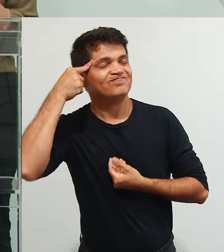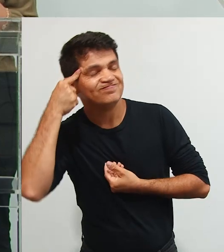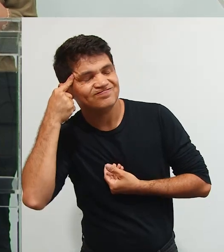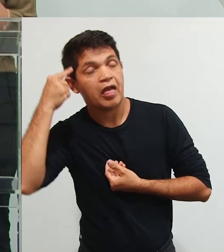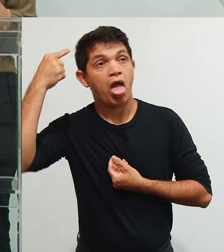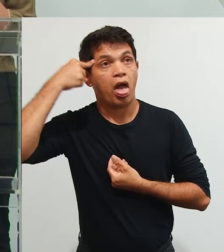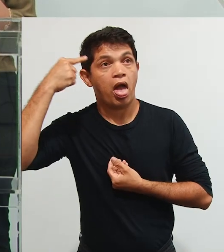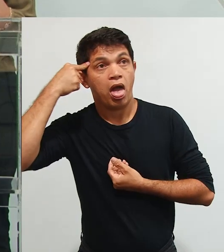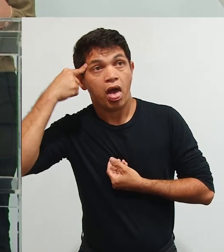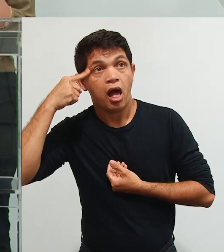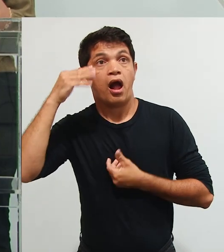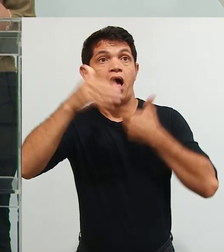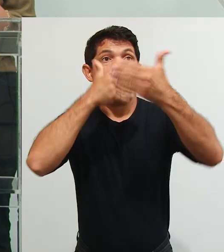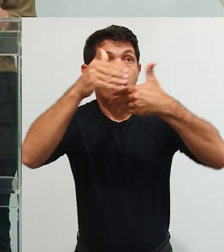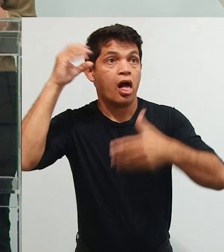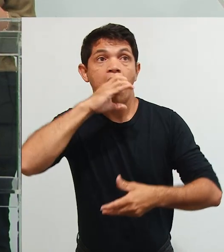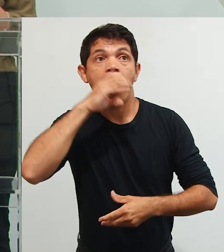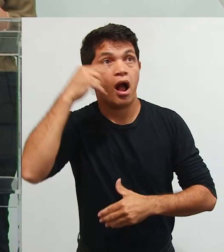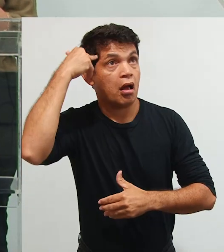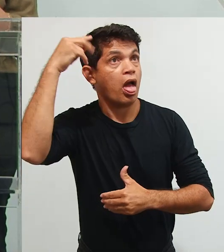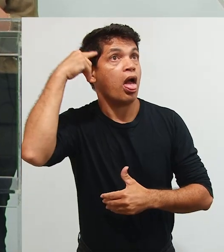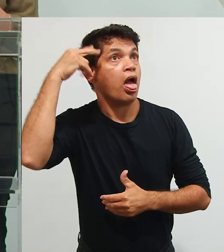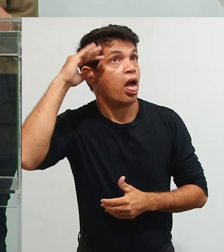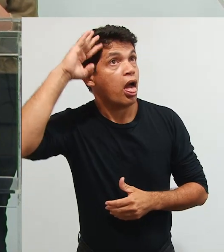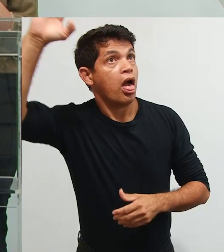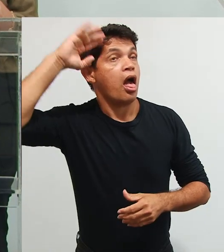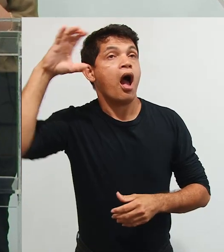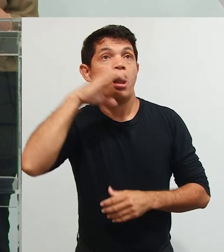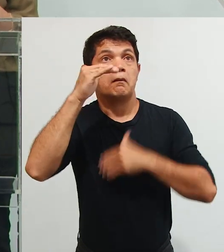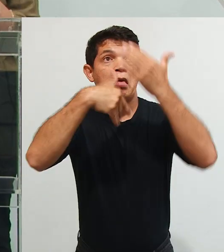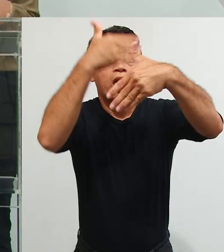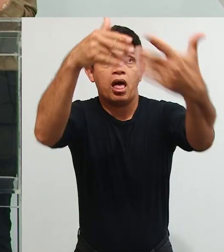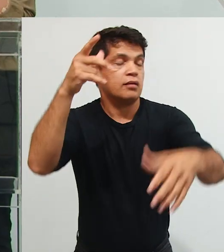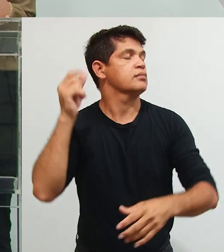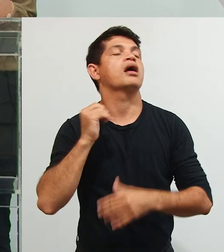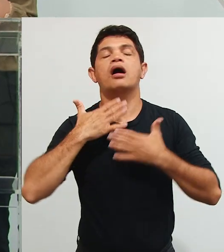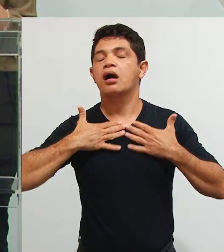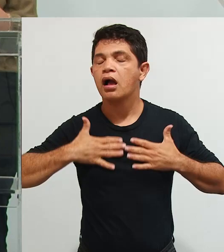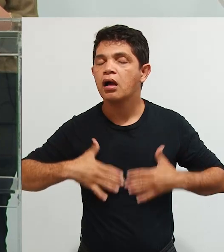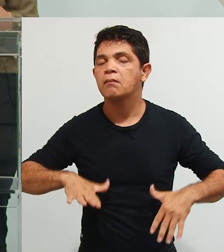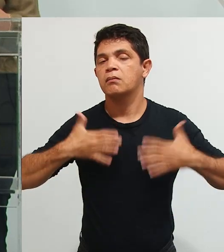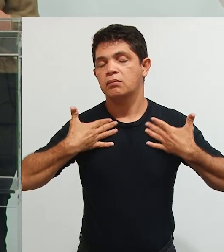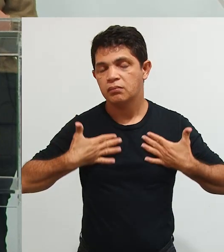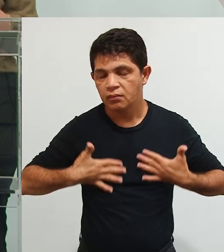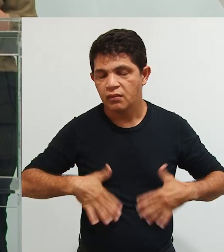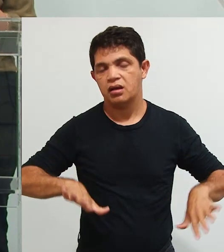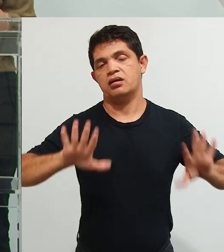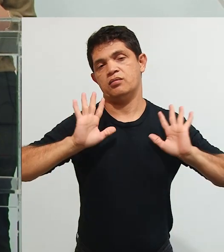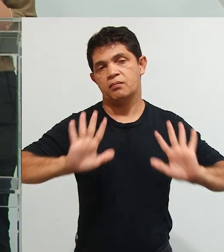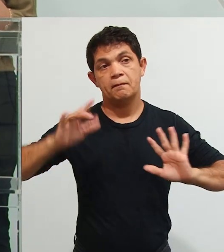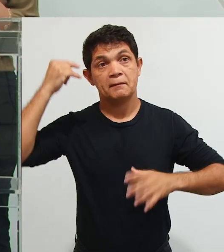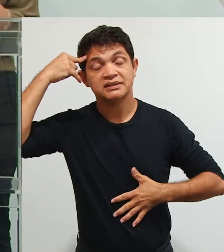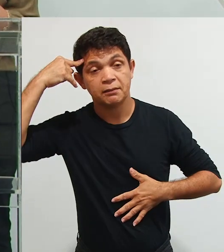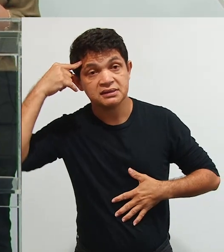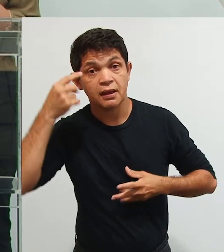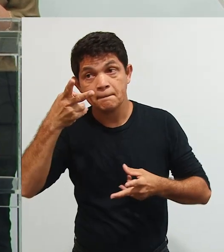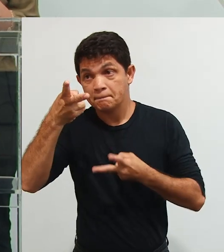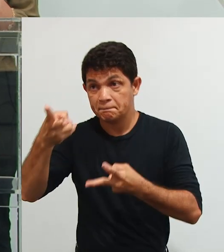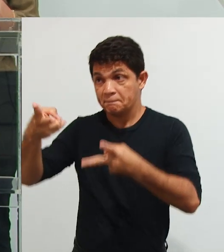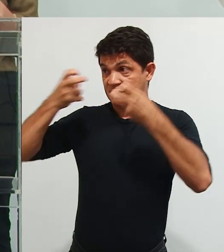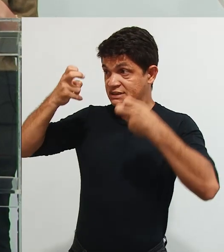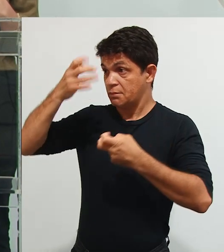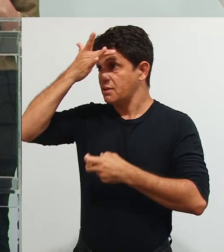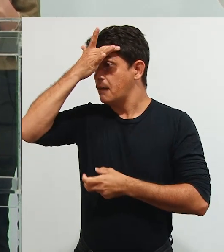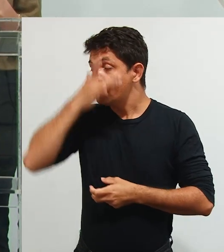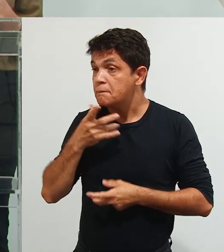muito acelerado, mas nós não conseguimos pensar em duas coisas ao exato mesmo tempo. E por isso